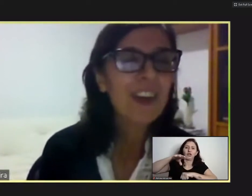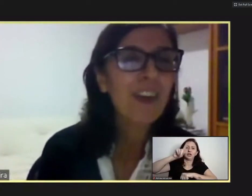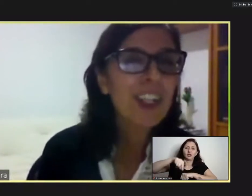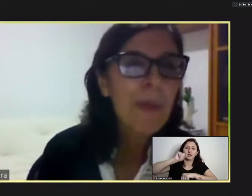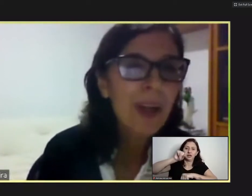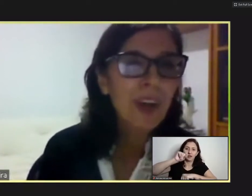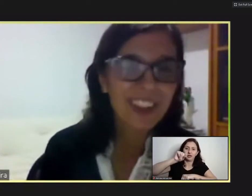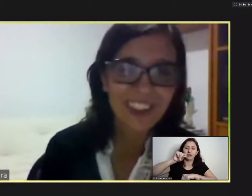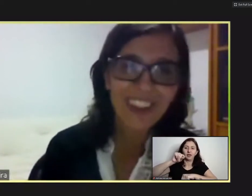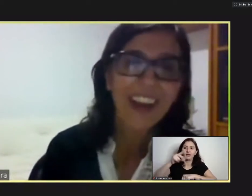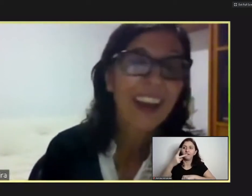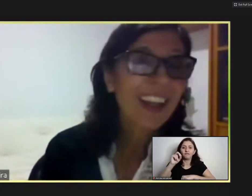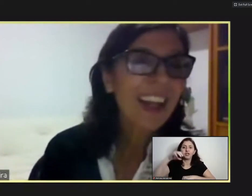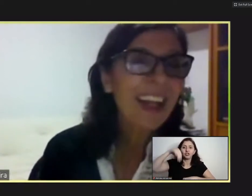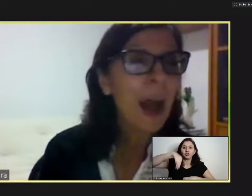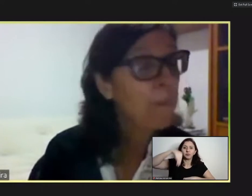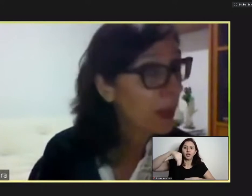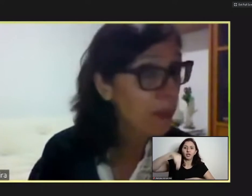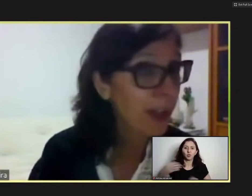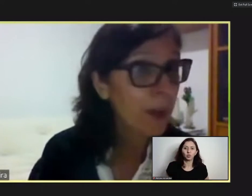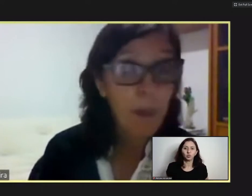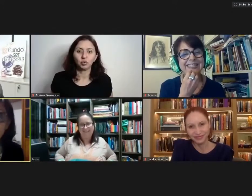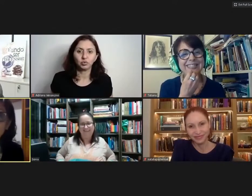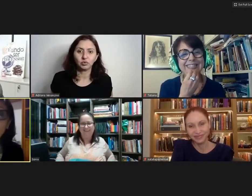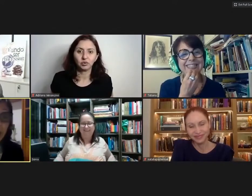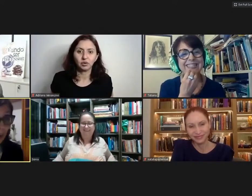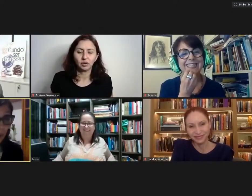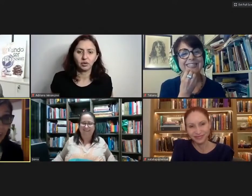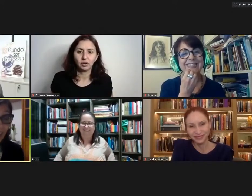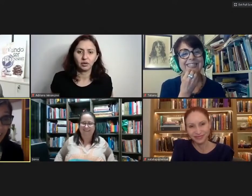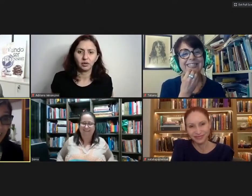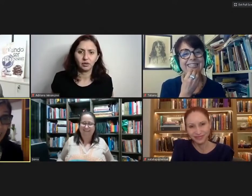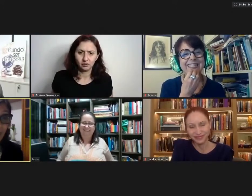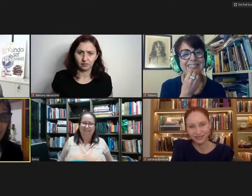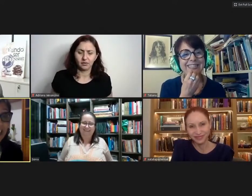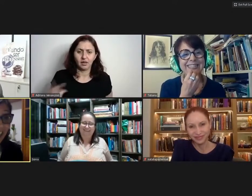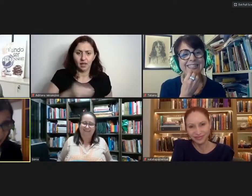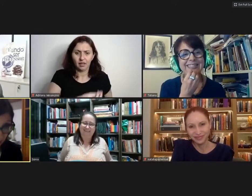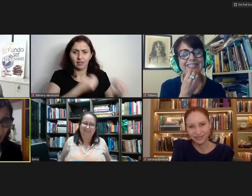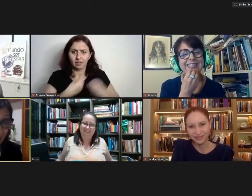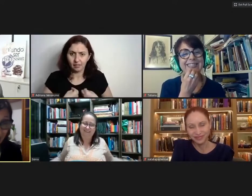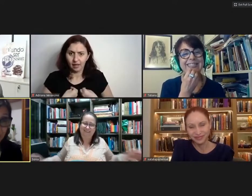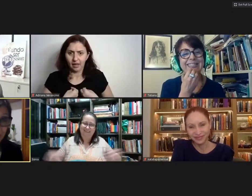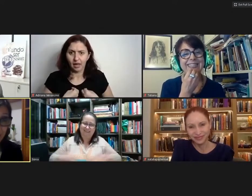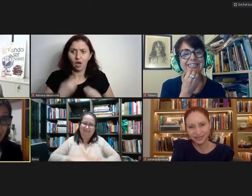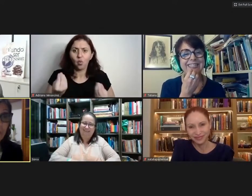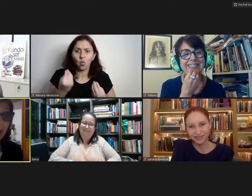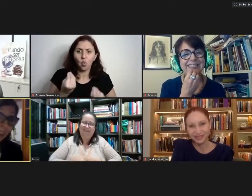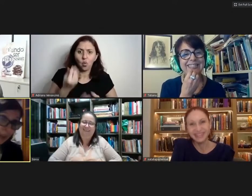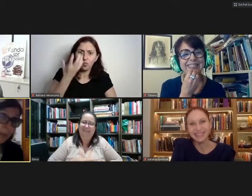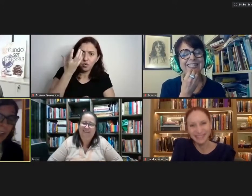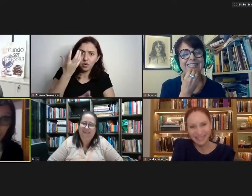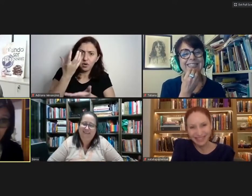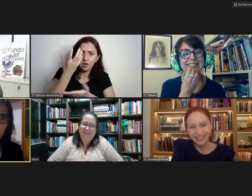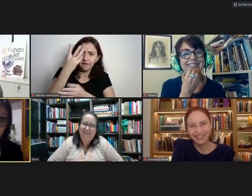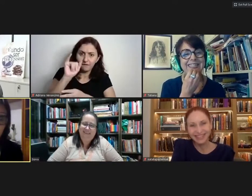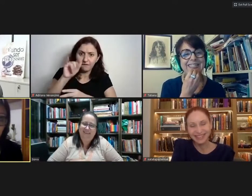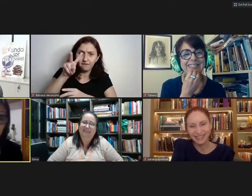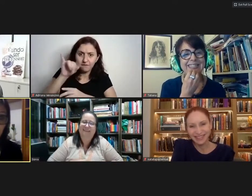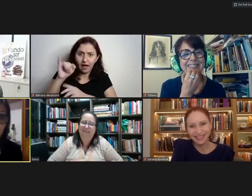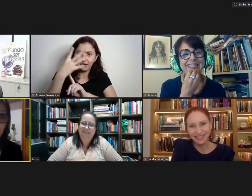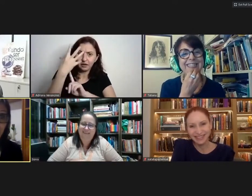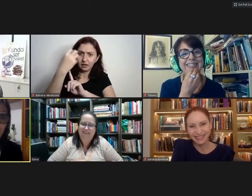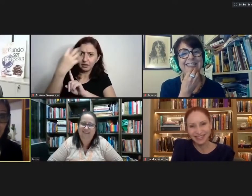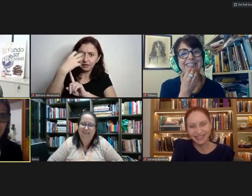inicial de 20 minutos. E, bom, e quando foi dada a tarefa de gravar para exibir, que, inclusive,